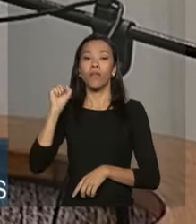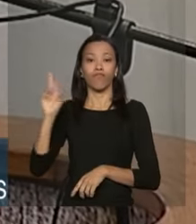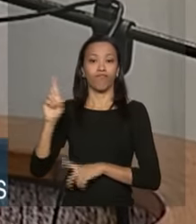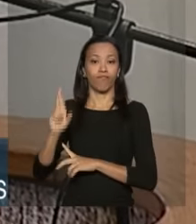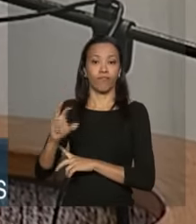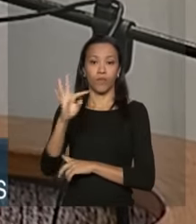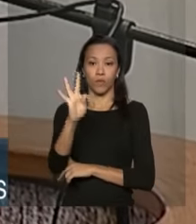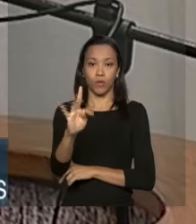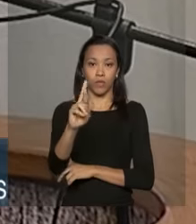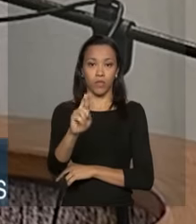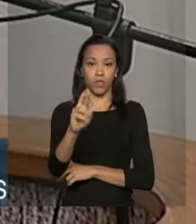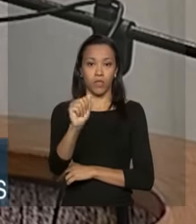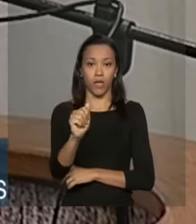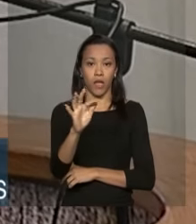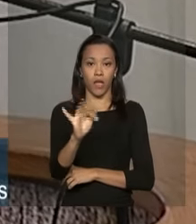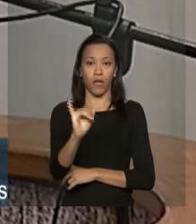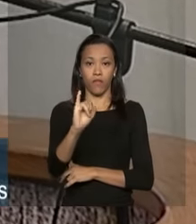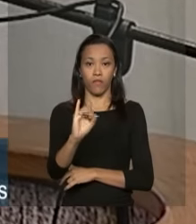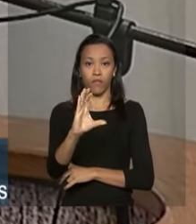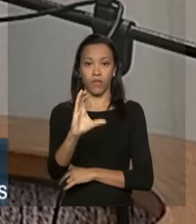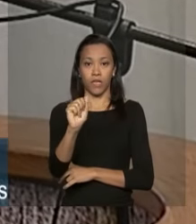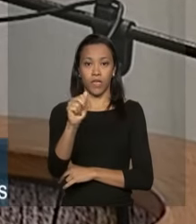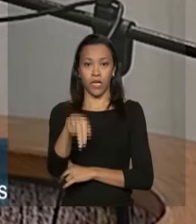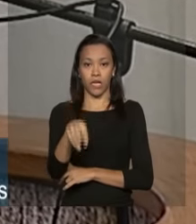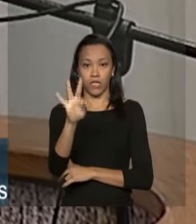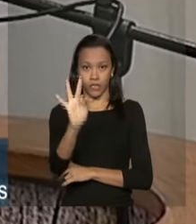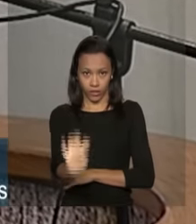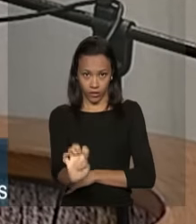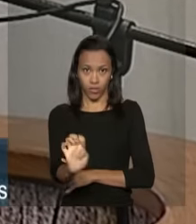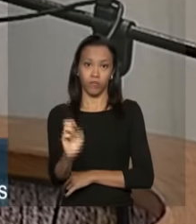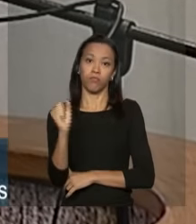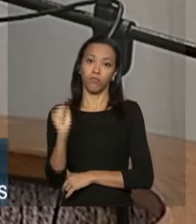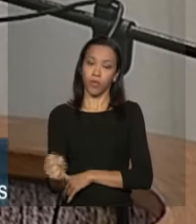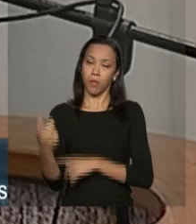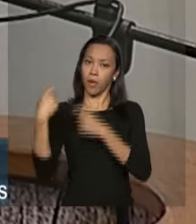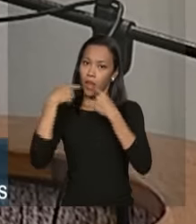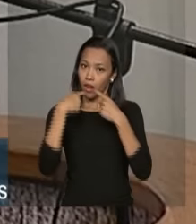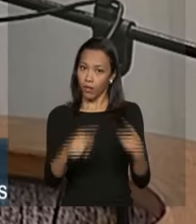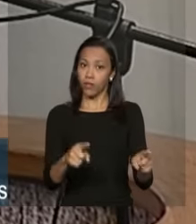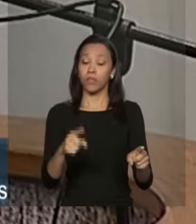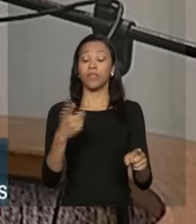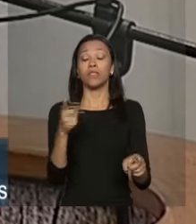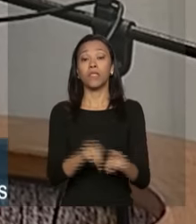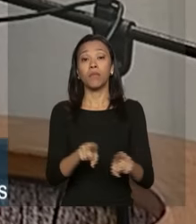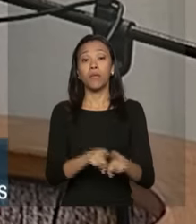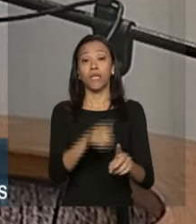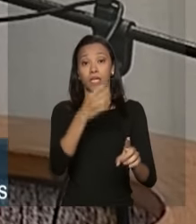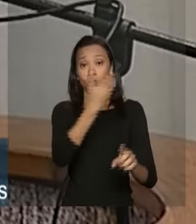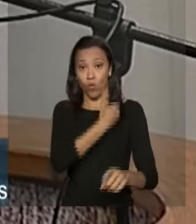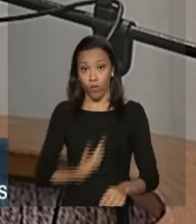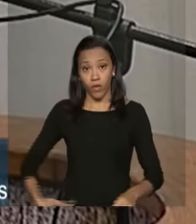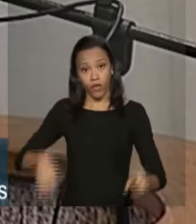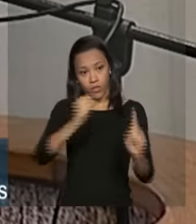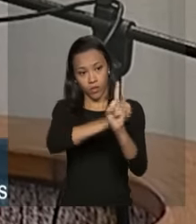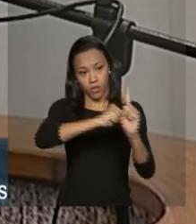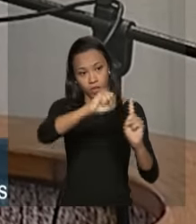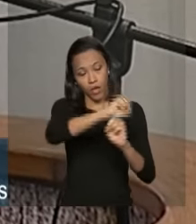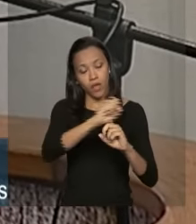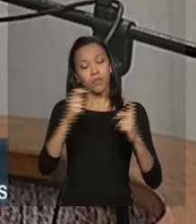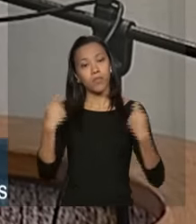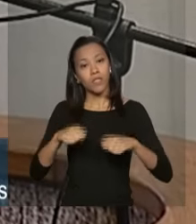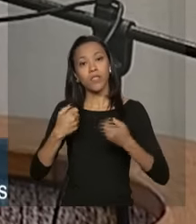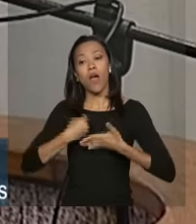perder de vista sua condição vulnerável que o estado a sociedade devem ajudar a